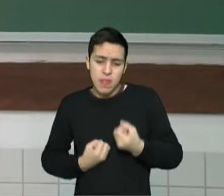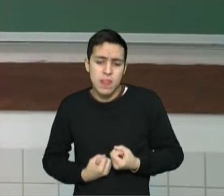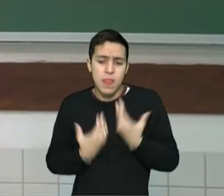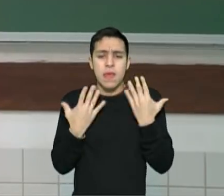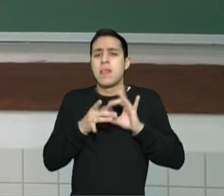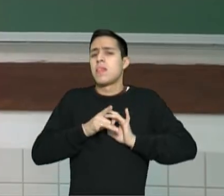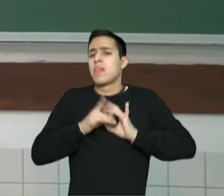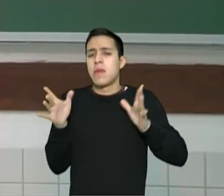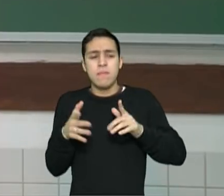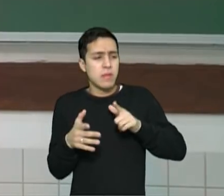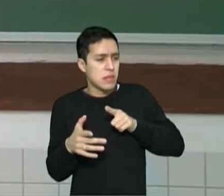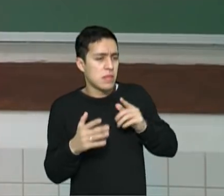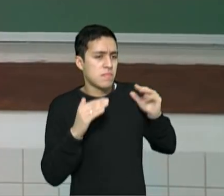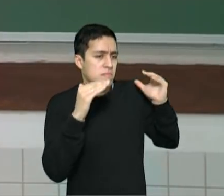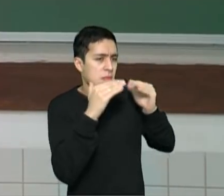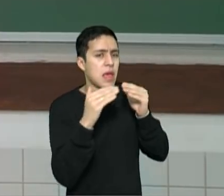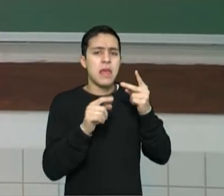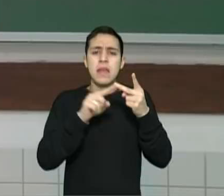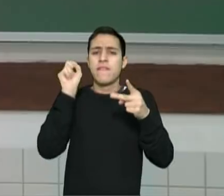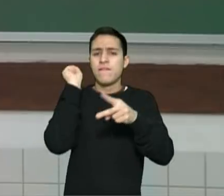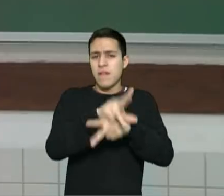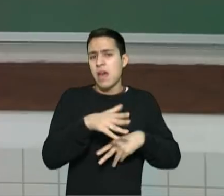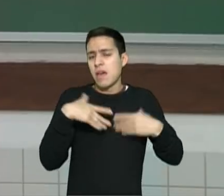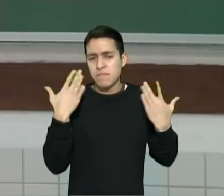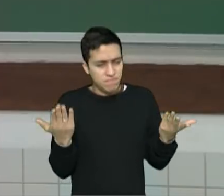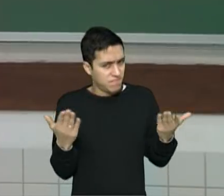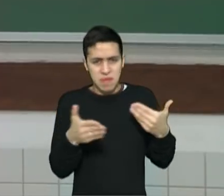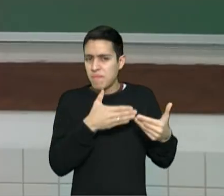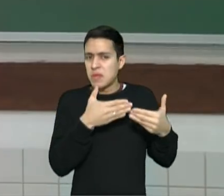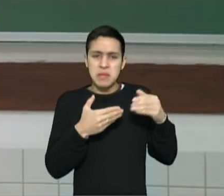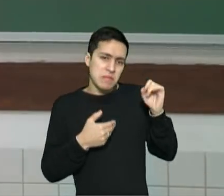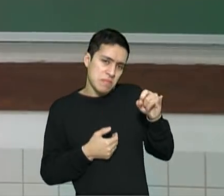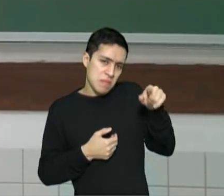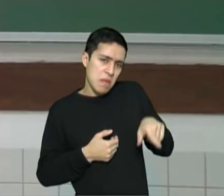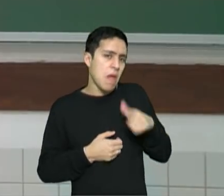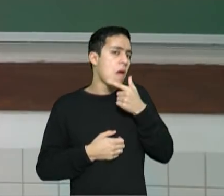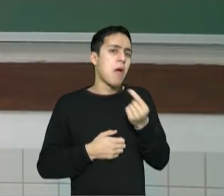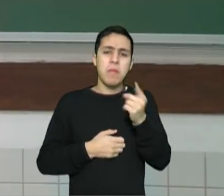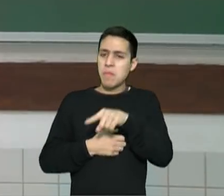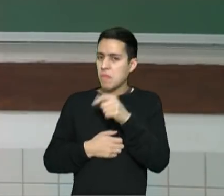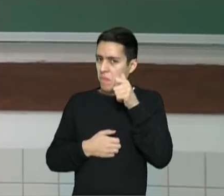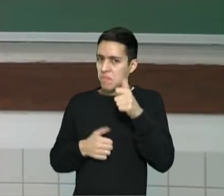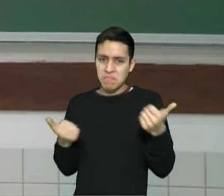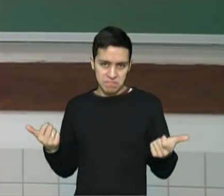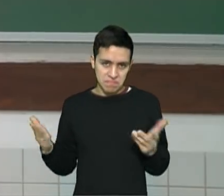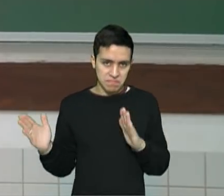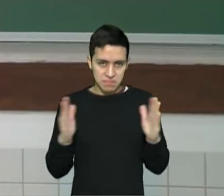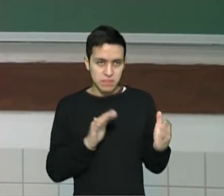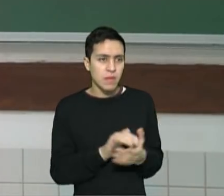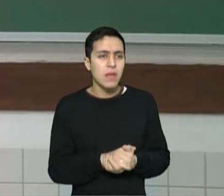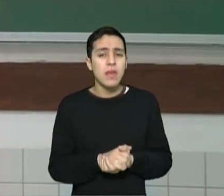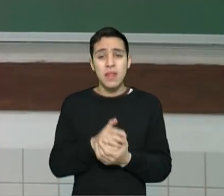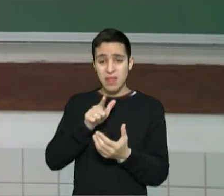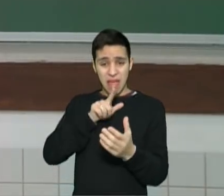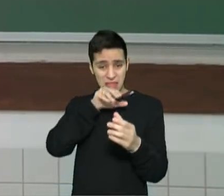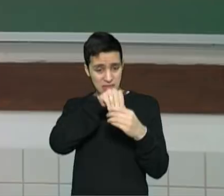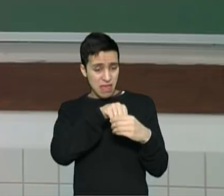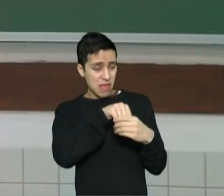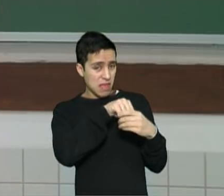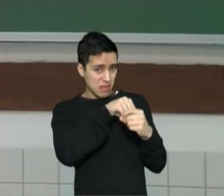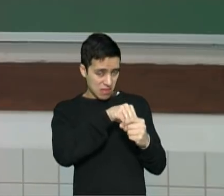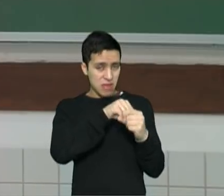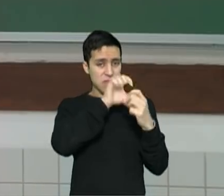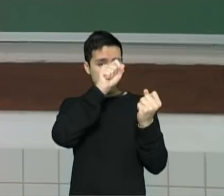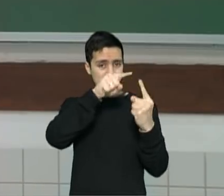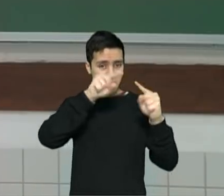emprego, à moradia, independentemente do seu gênero. Então, essas são medidas que a gente percebe que estão dentro do objetivo da paz mundial e